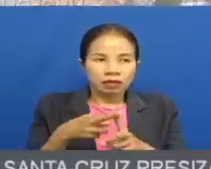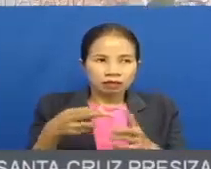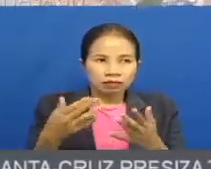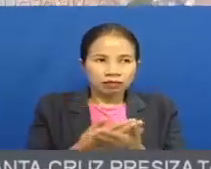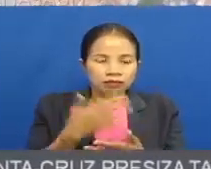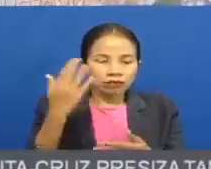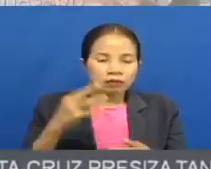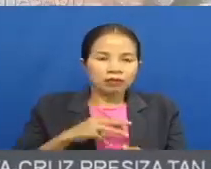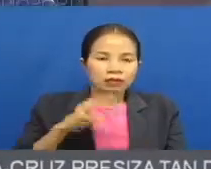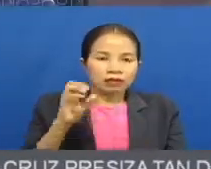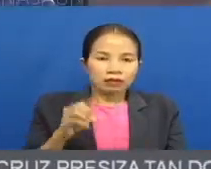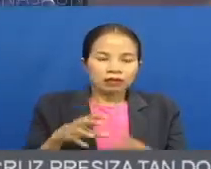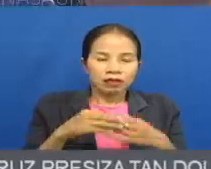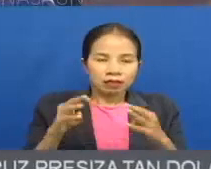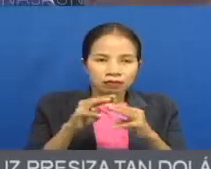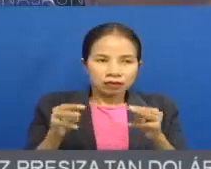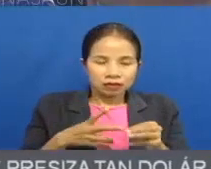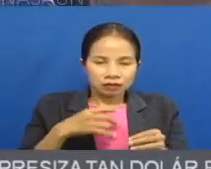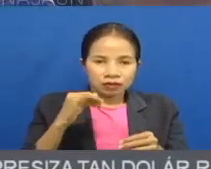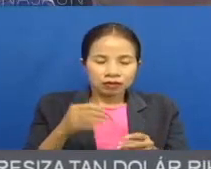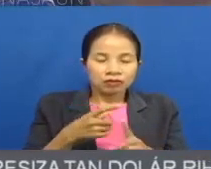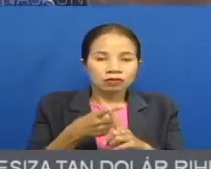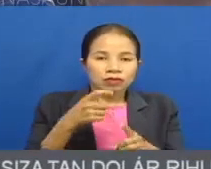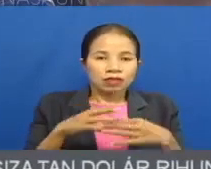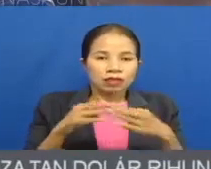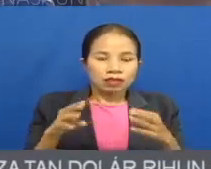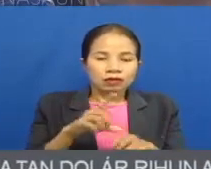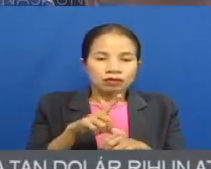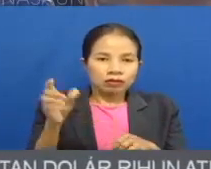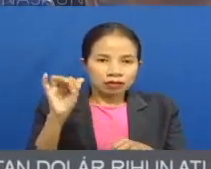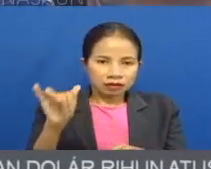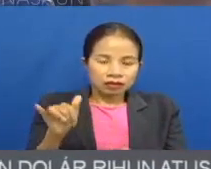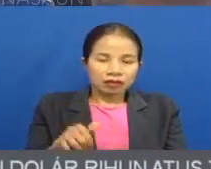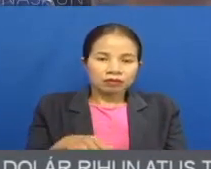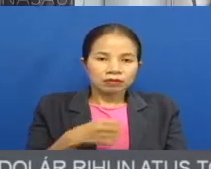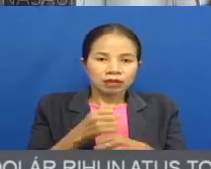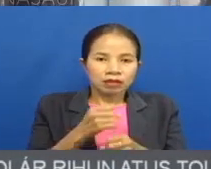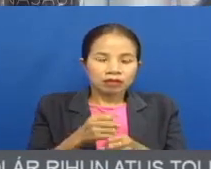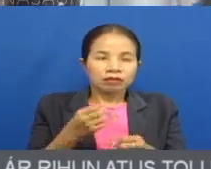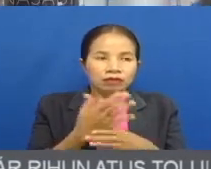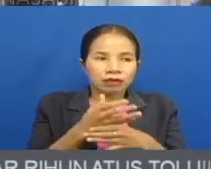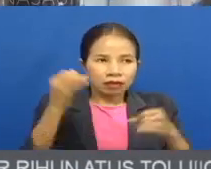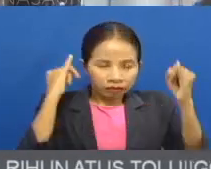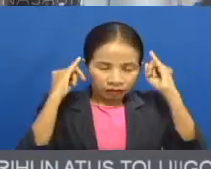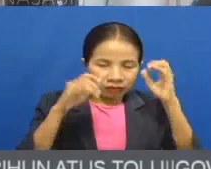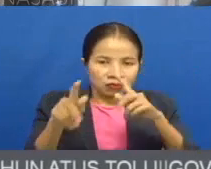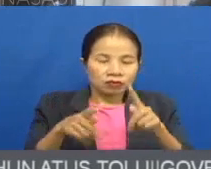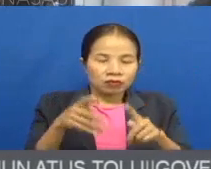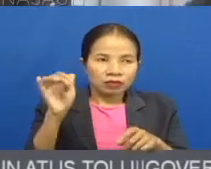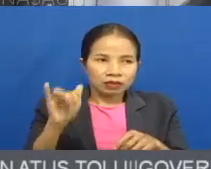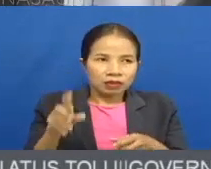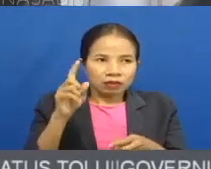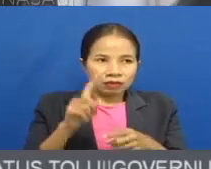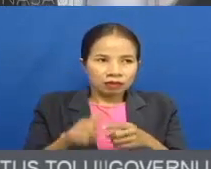Fon iha Metinaru. Autoridade município dili lihusi autoridade local Sira Mos, halo ona socialização ma comunidade Sira, a